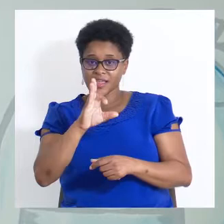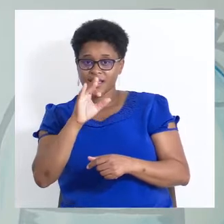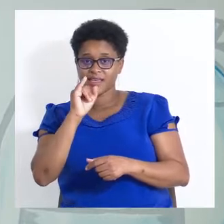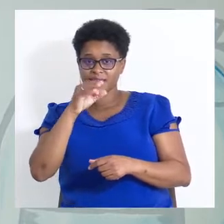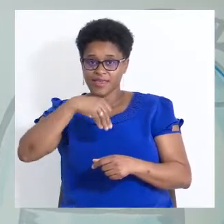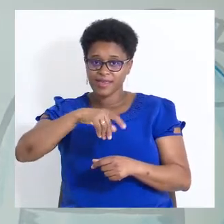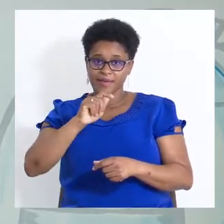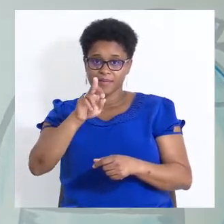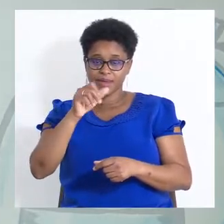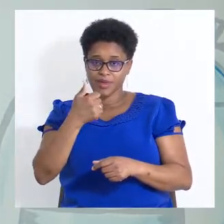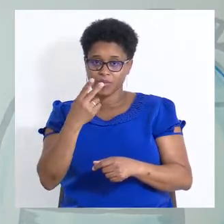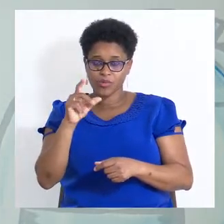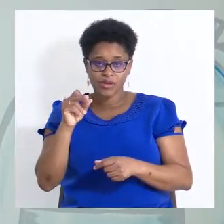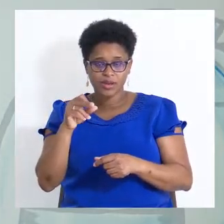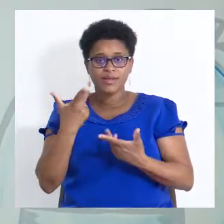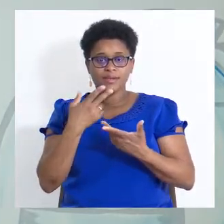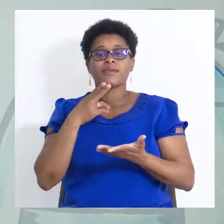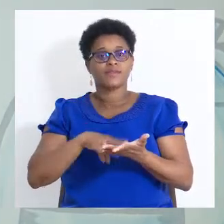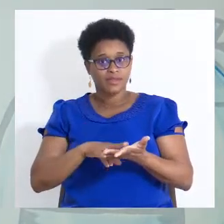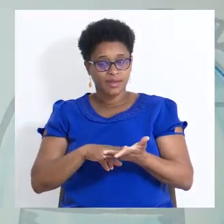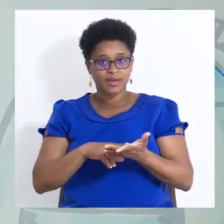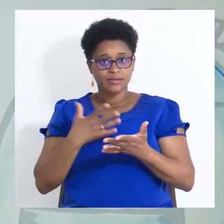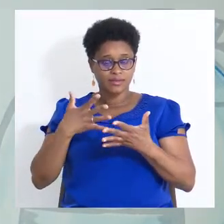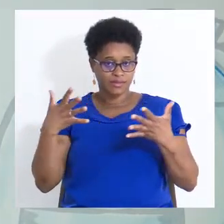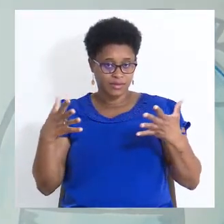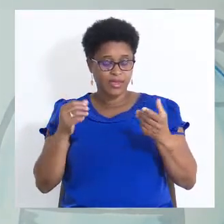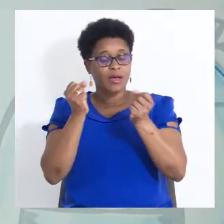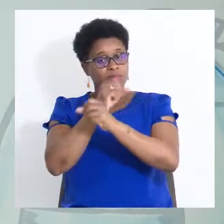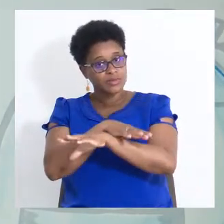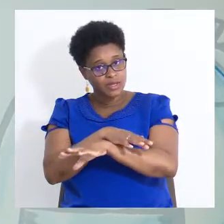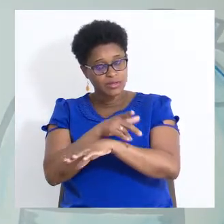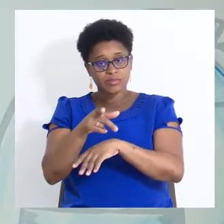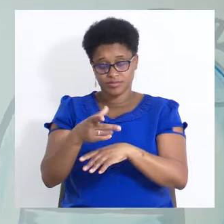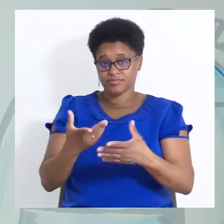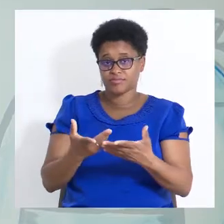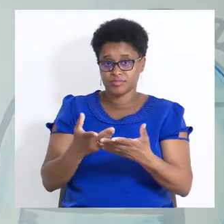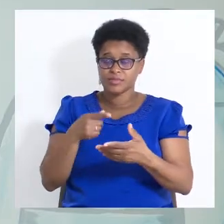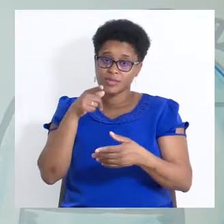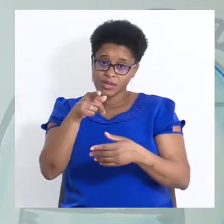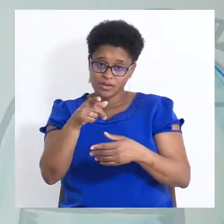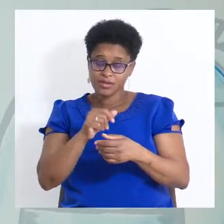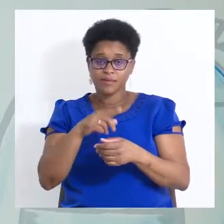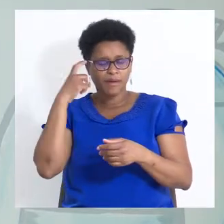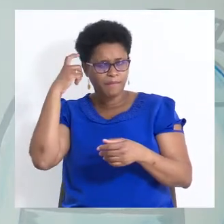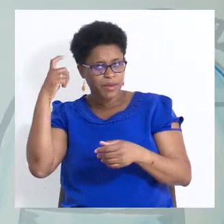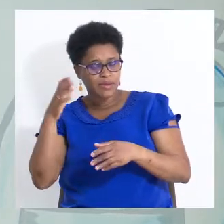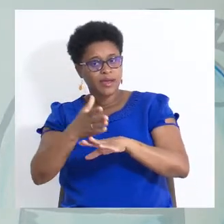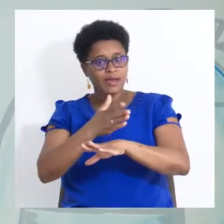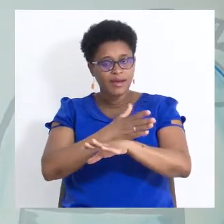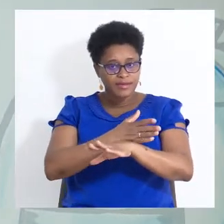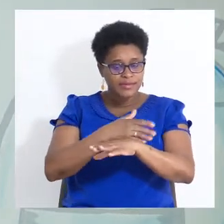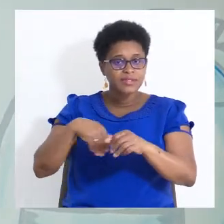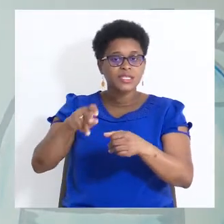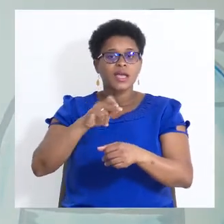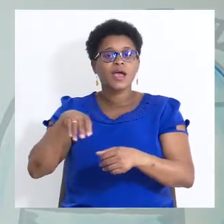a hipérbole, o exagero da realidade. Por isso, a publicidade tem esse efeito. Cabe a ti refletir